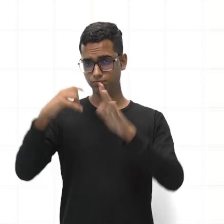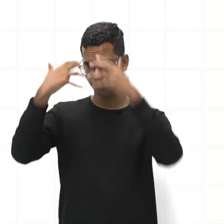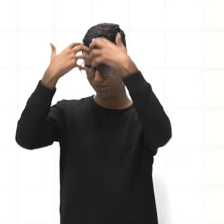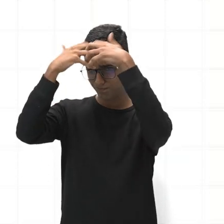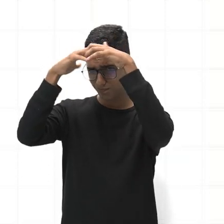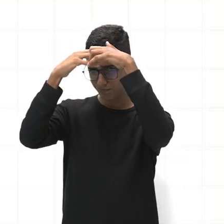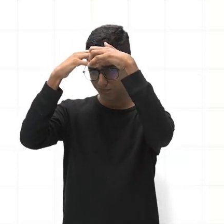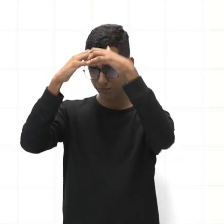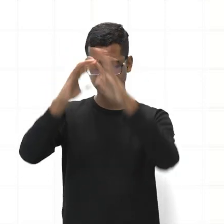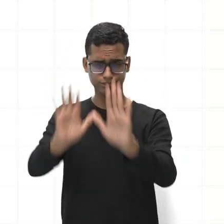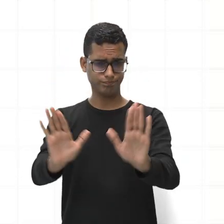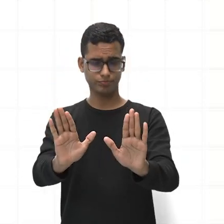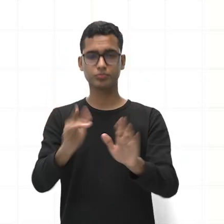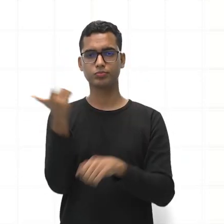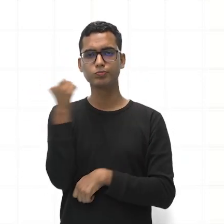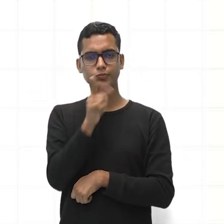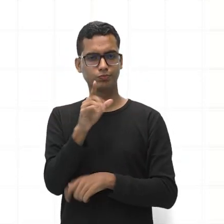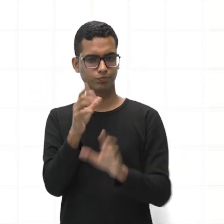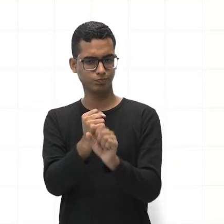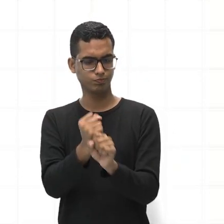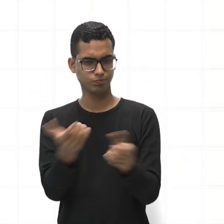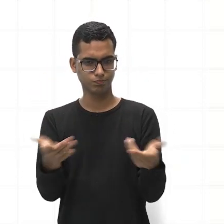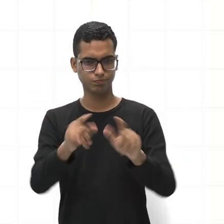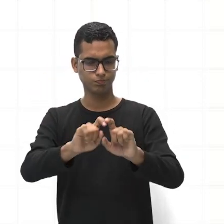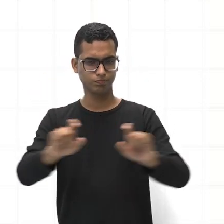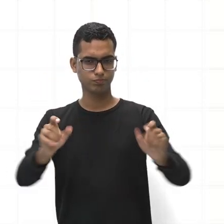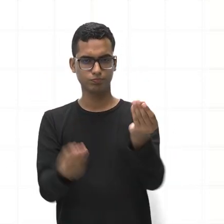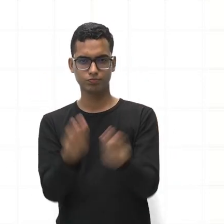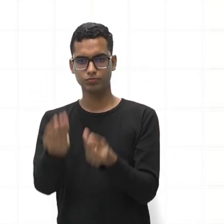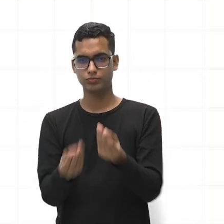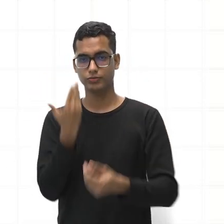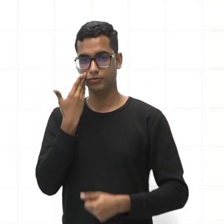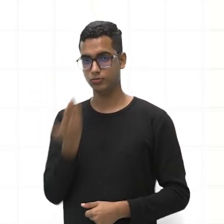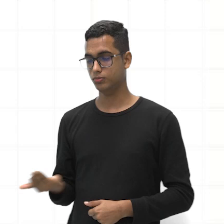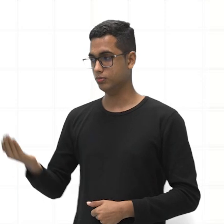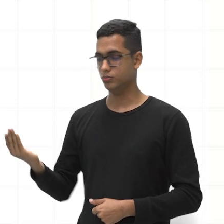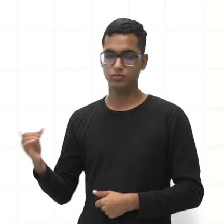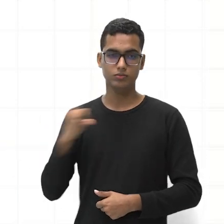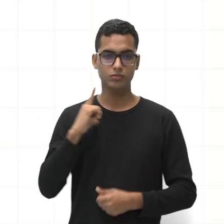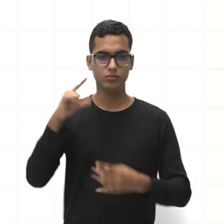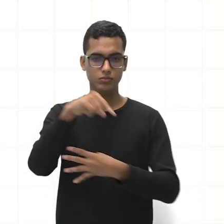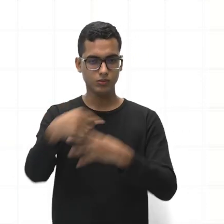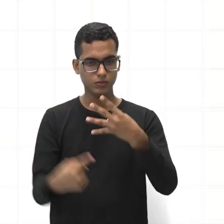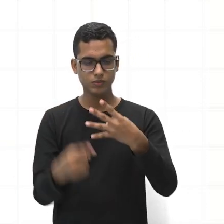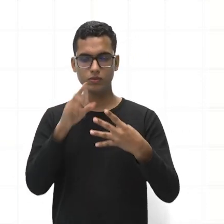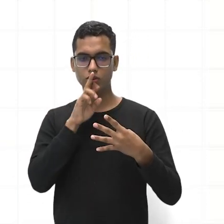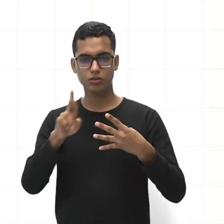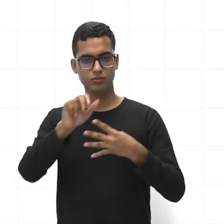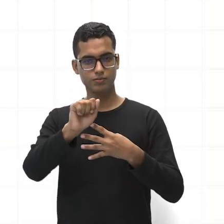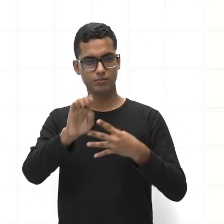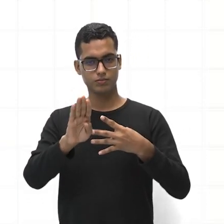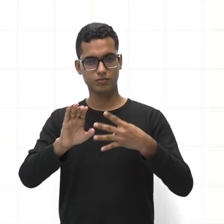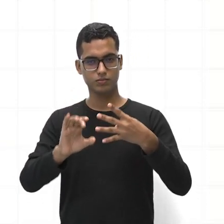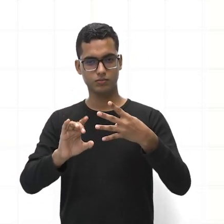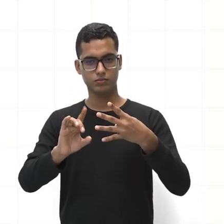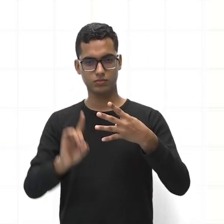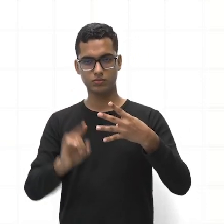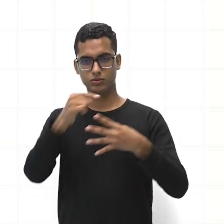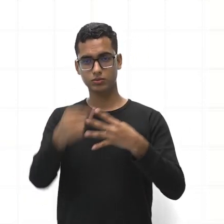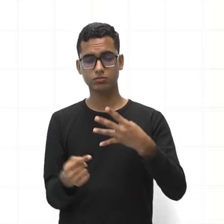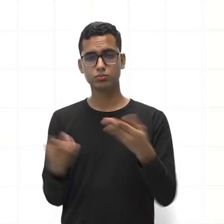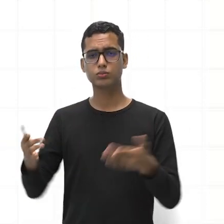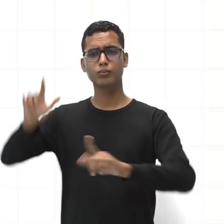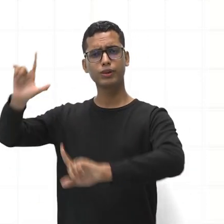cabeça. Nós sabemos aqui que nós temos essas seguintes alternativas, né? Qual o valor do televisor com